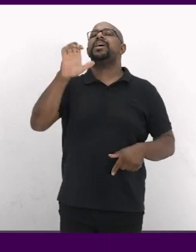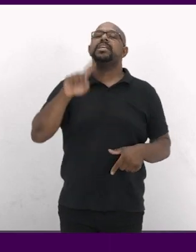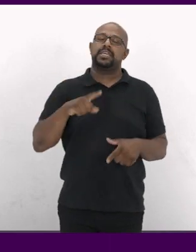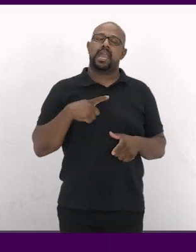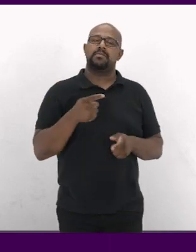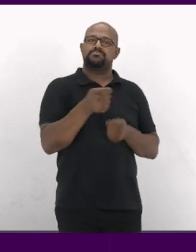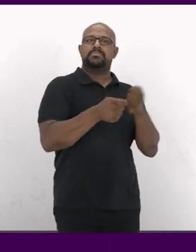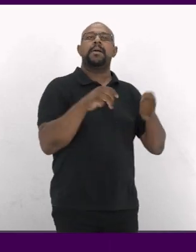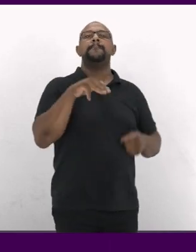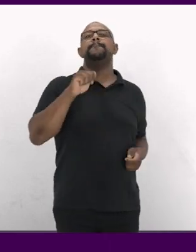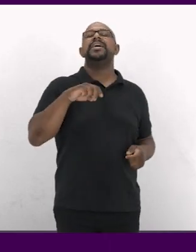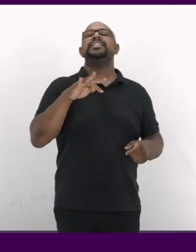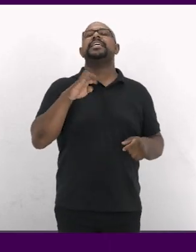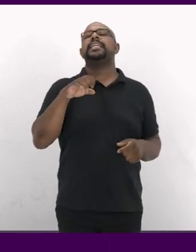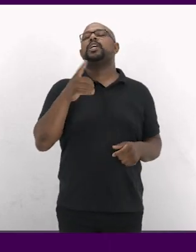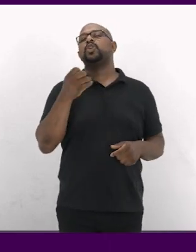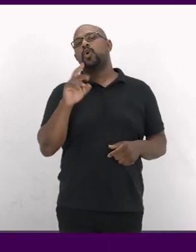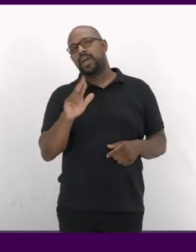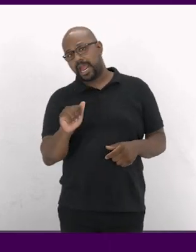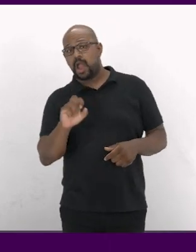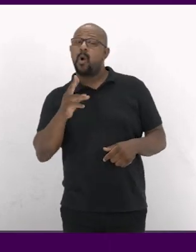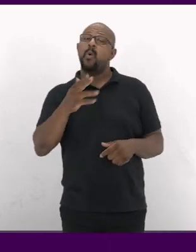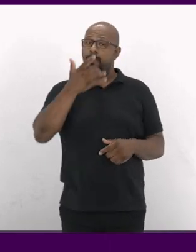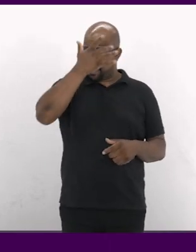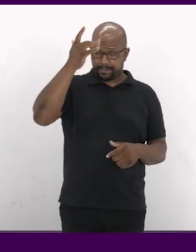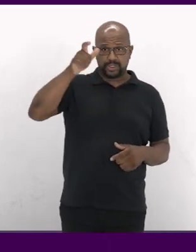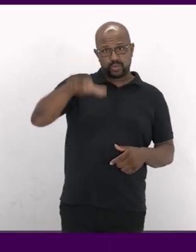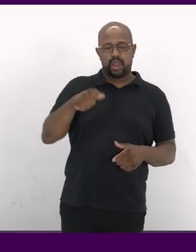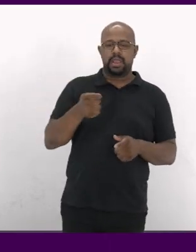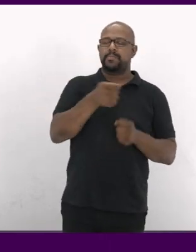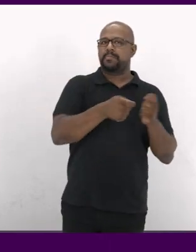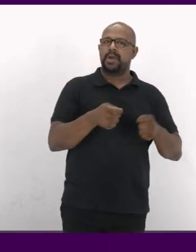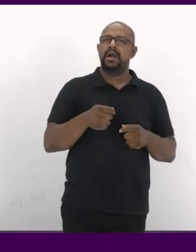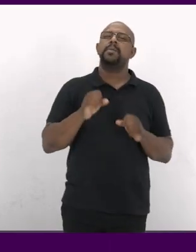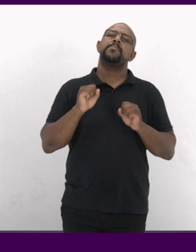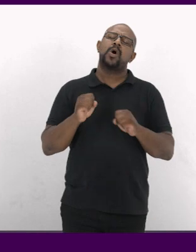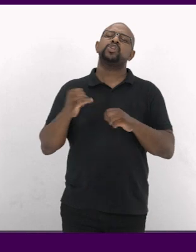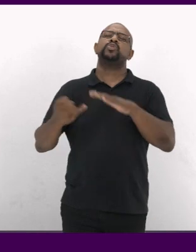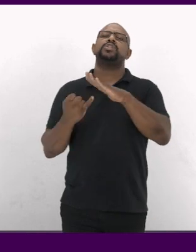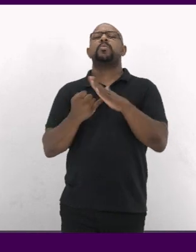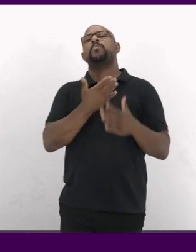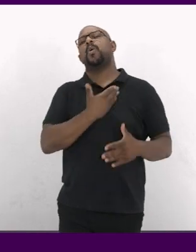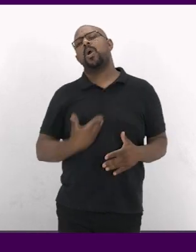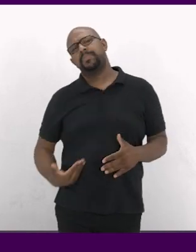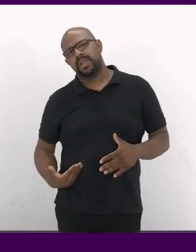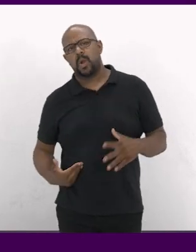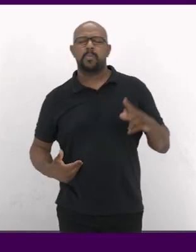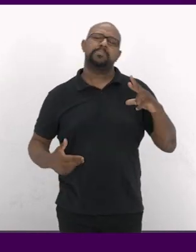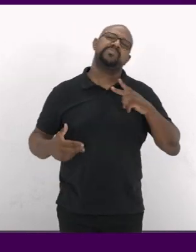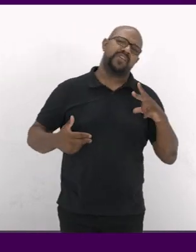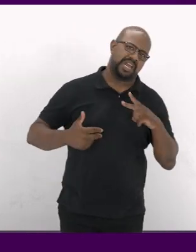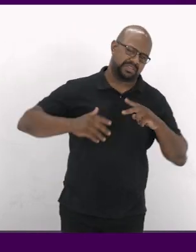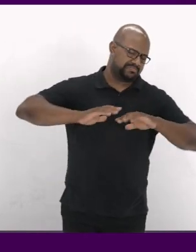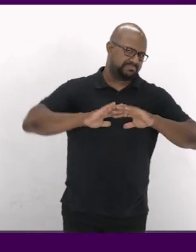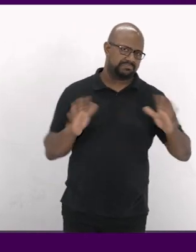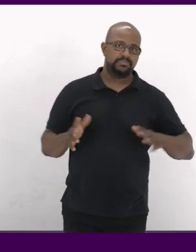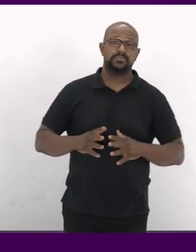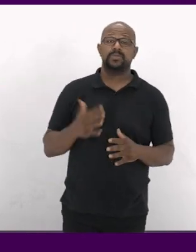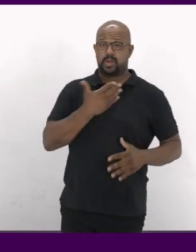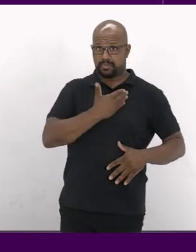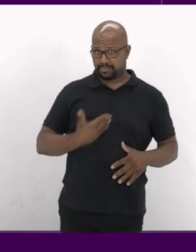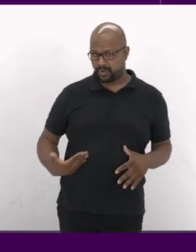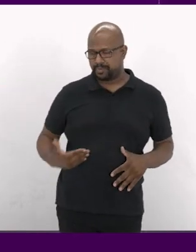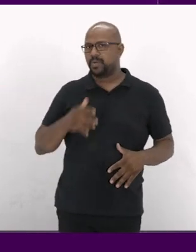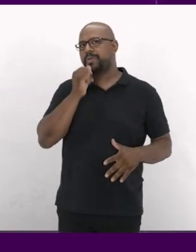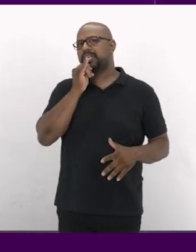instituição mantenedora ou o mantenedor. A instituição mantenedora pode ser tanto pública quanto privada. No